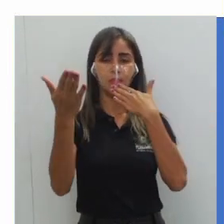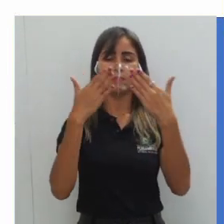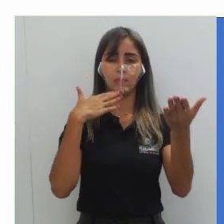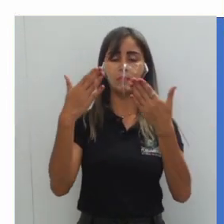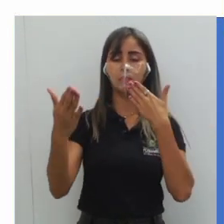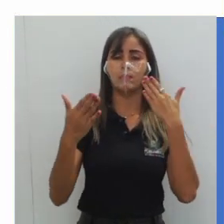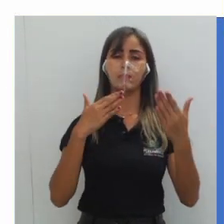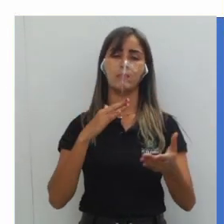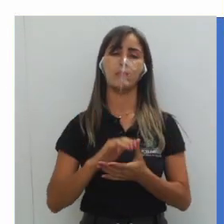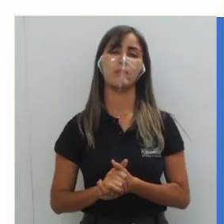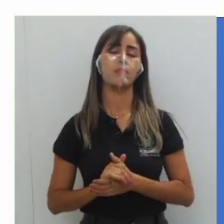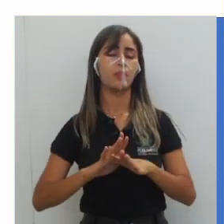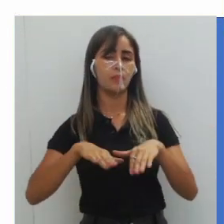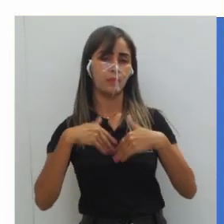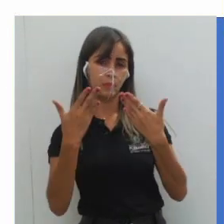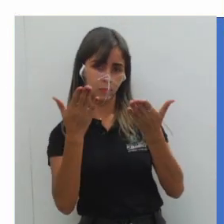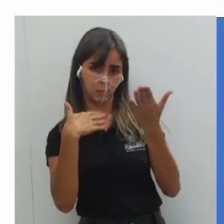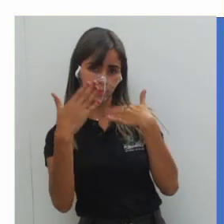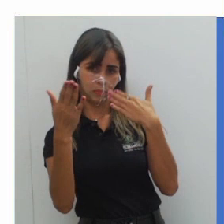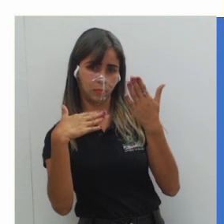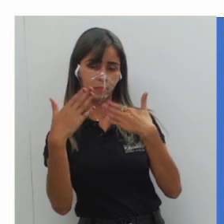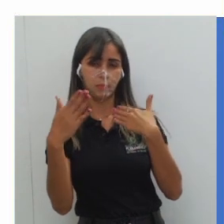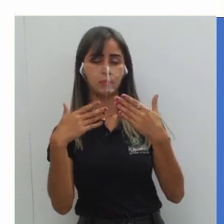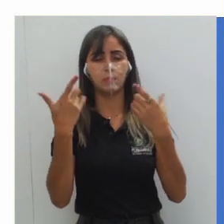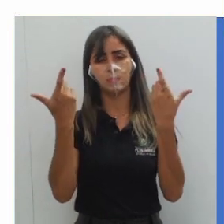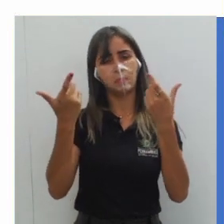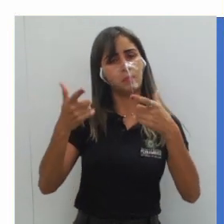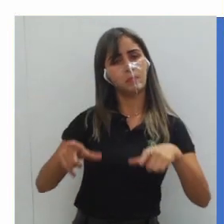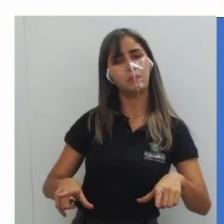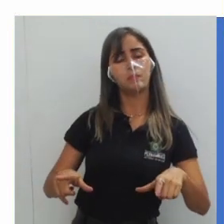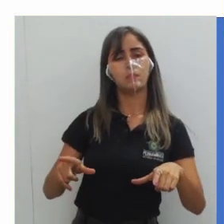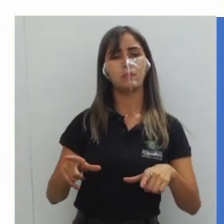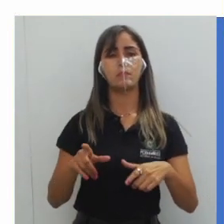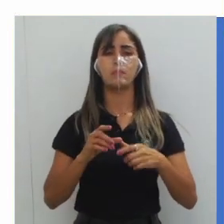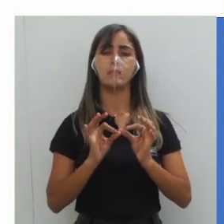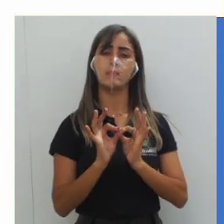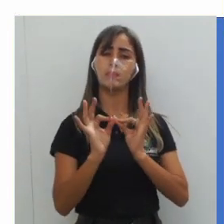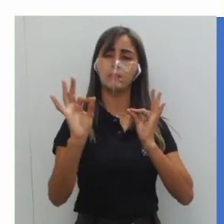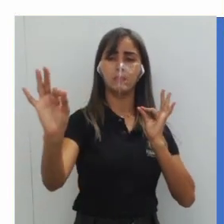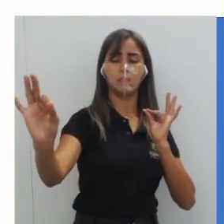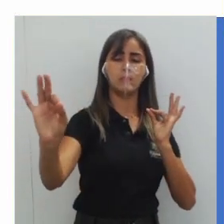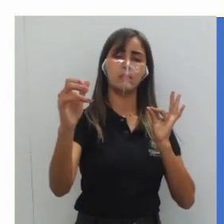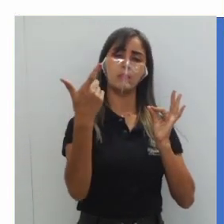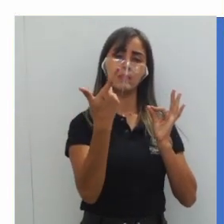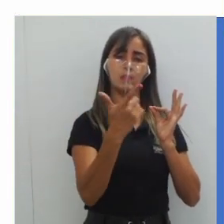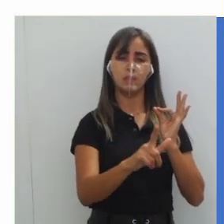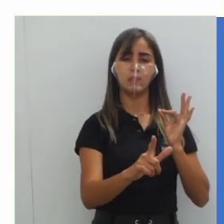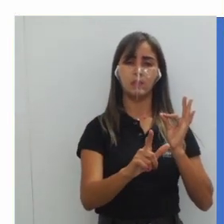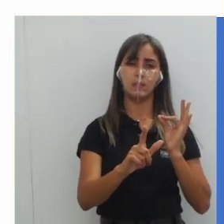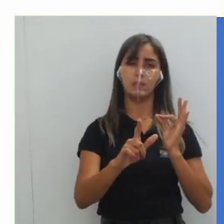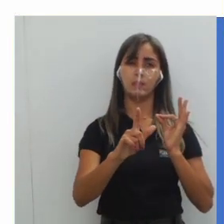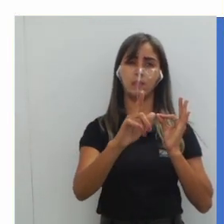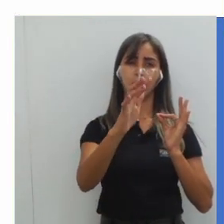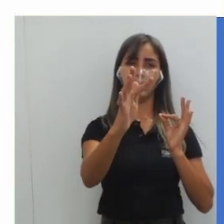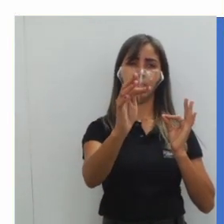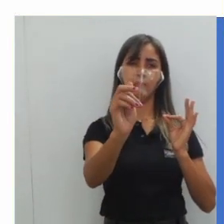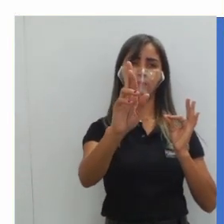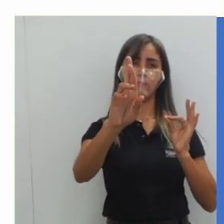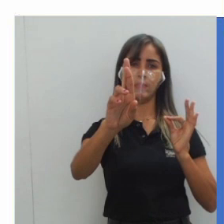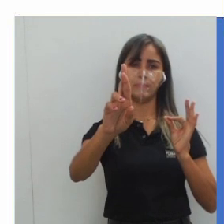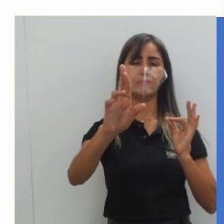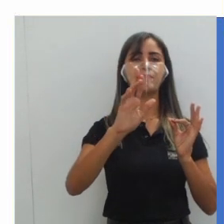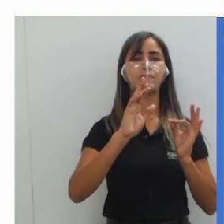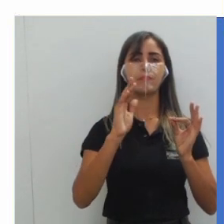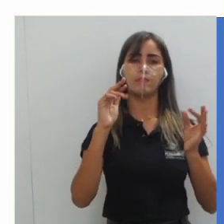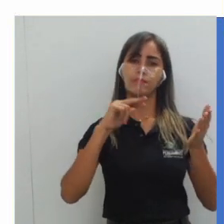um comparativo. Então, se eu for comparar que a um lugar é mais longe que, esse far ele